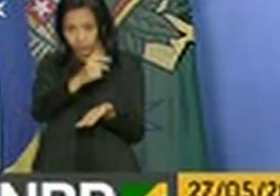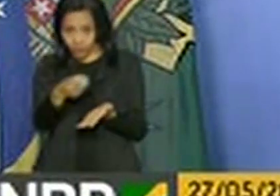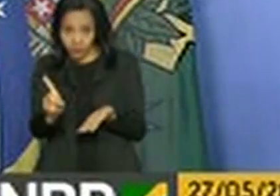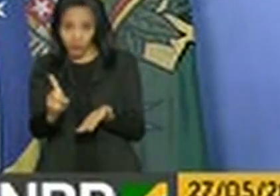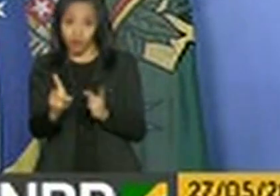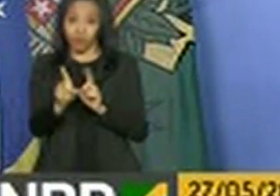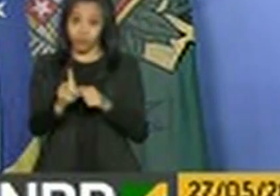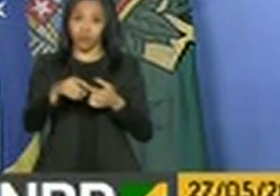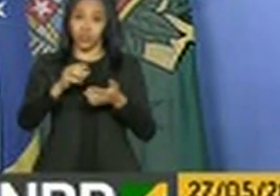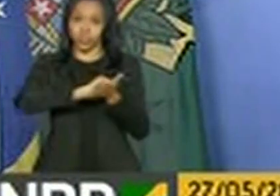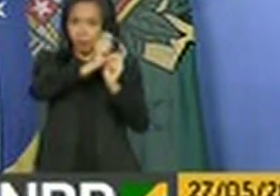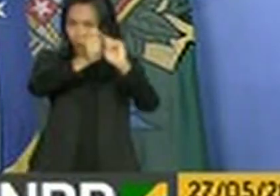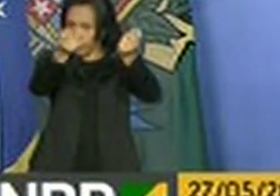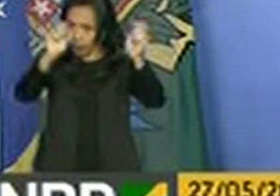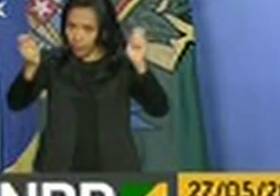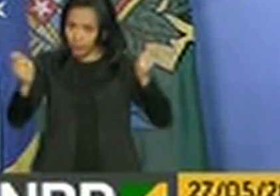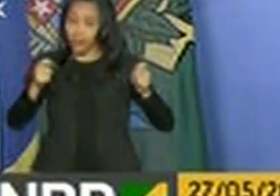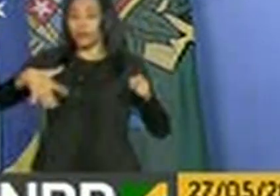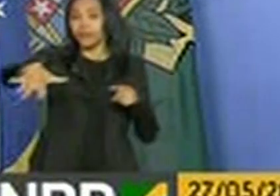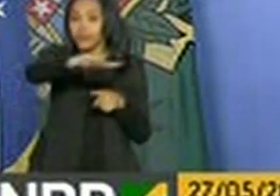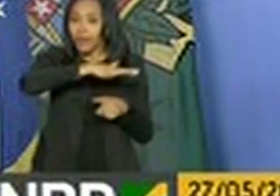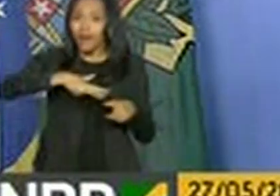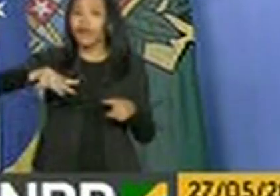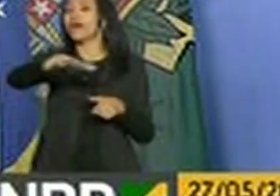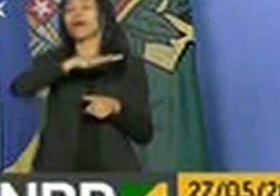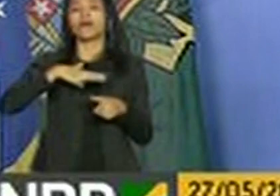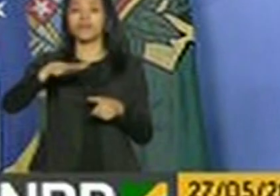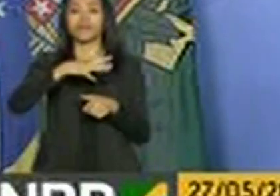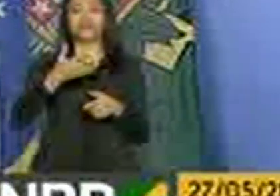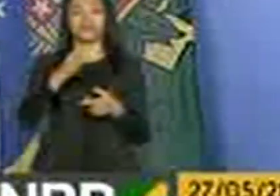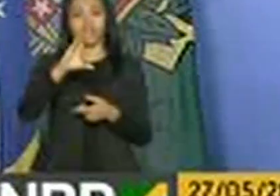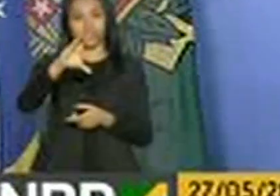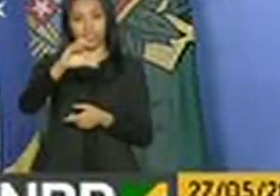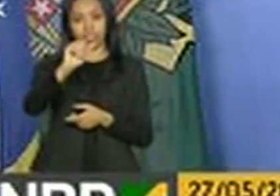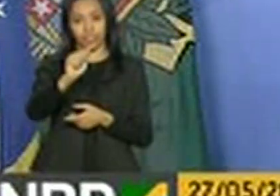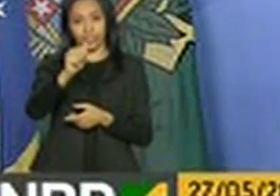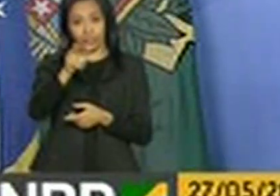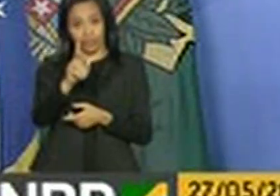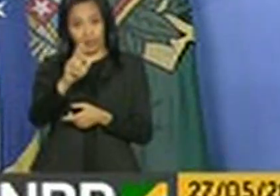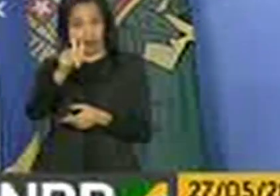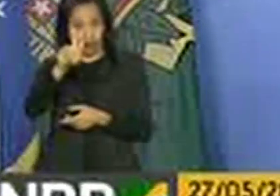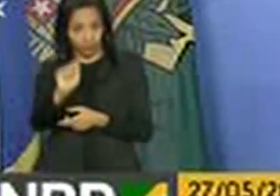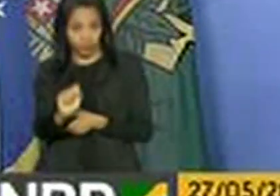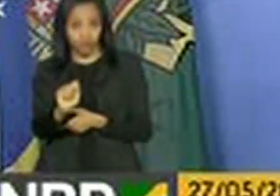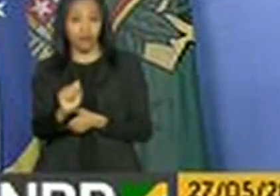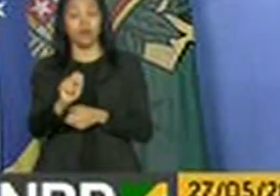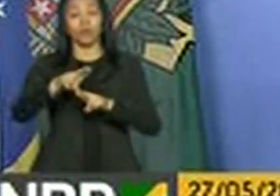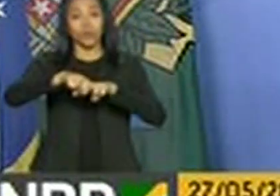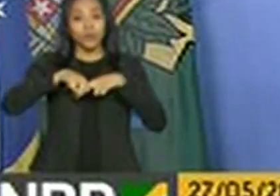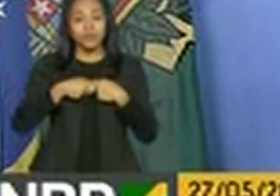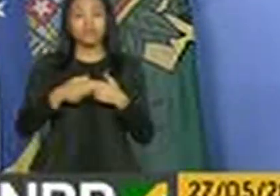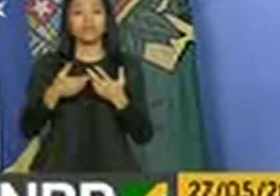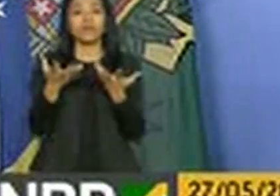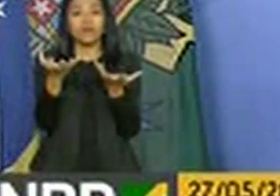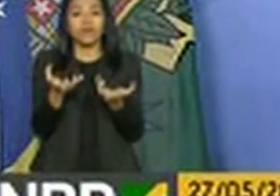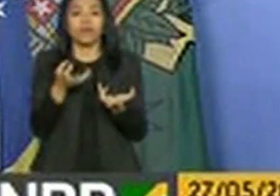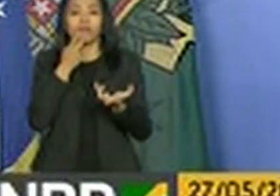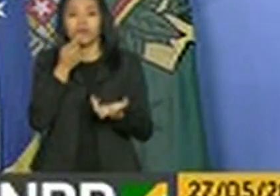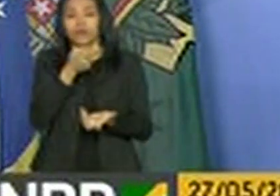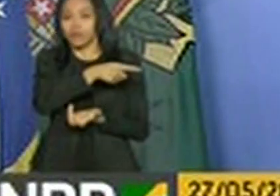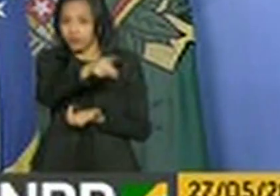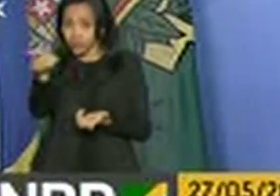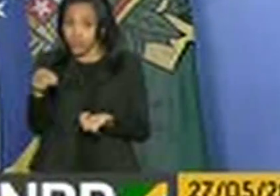transporte rodoviário de carga. Portanto, a esta altura, eu quero dizer que passamos